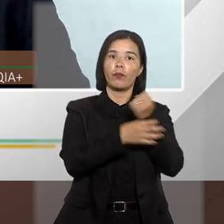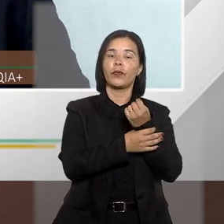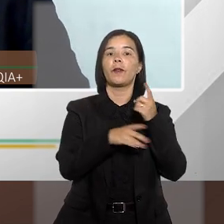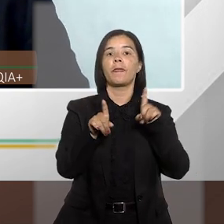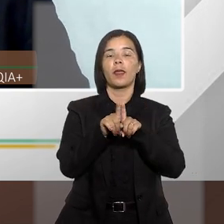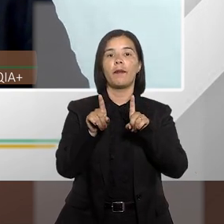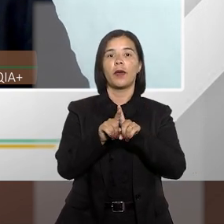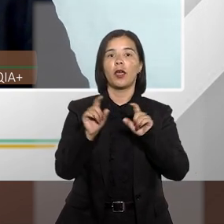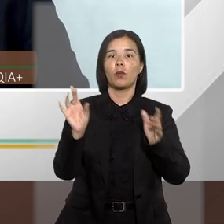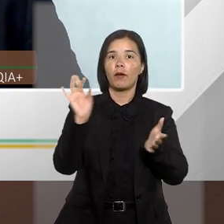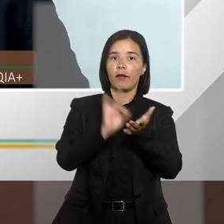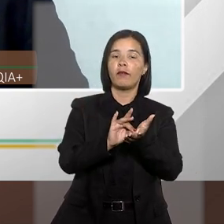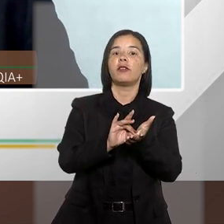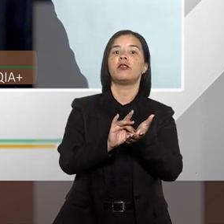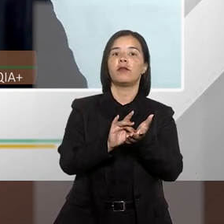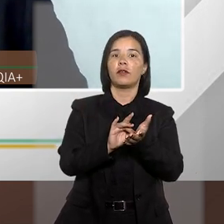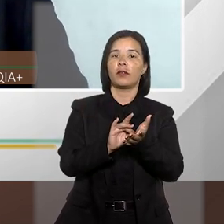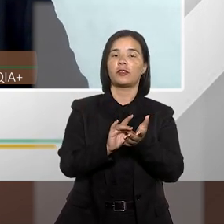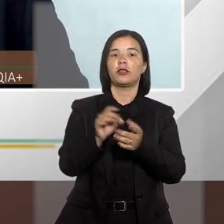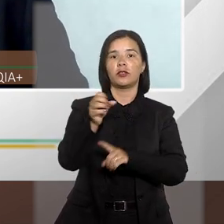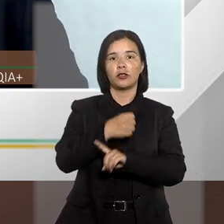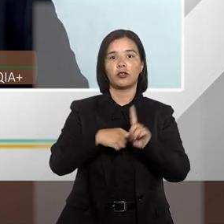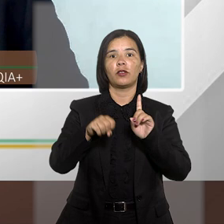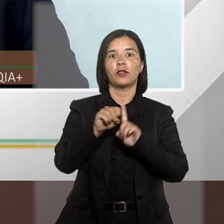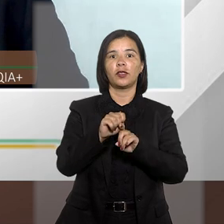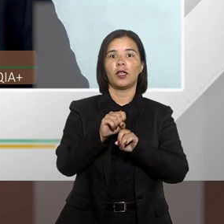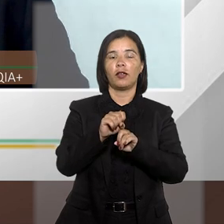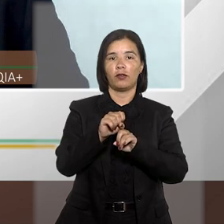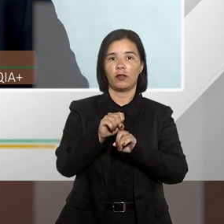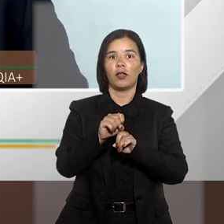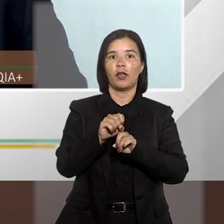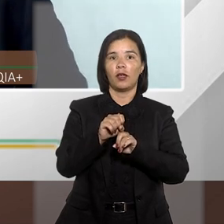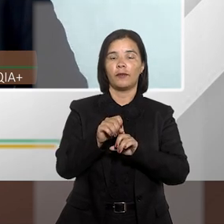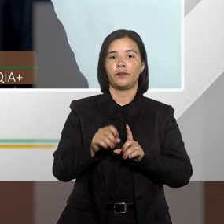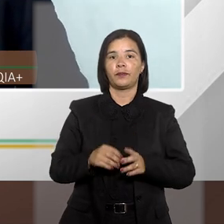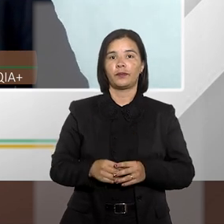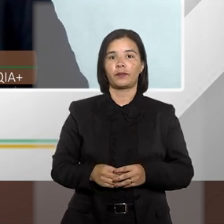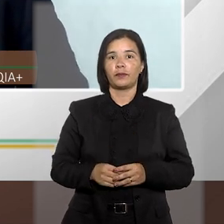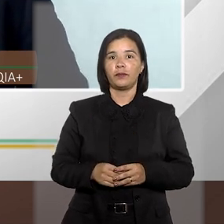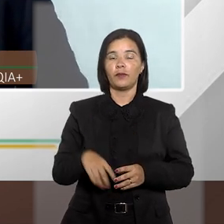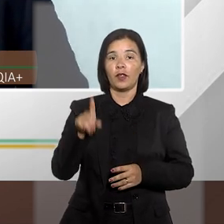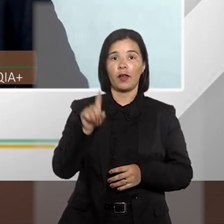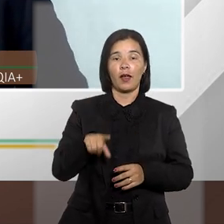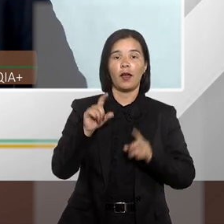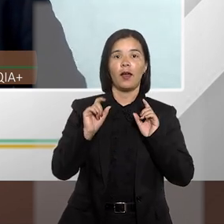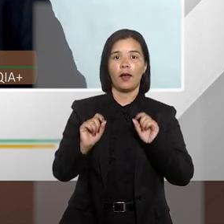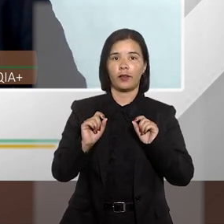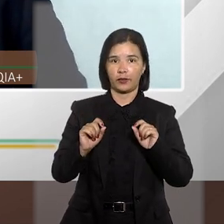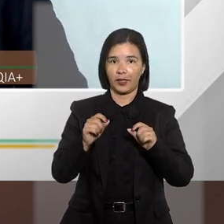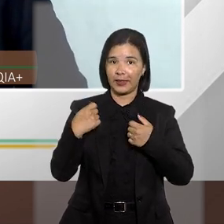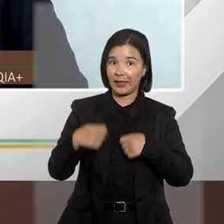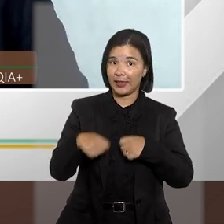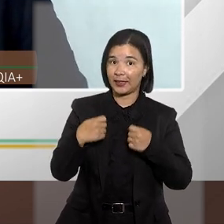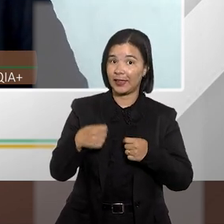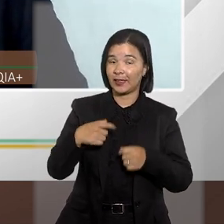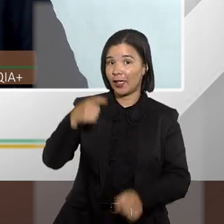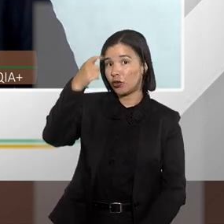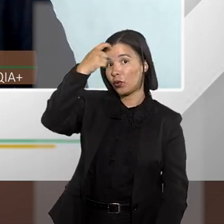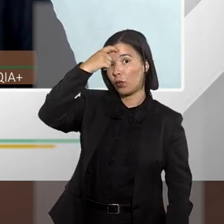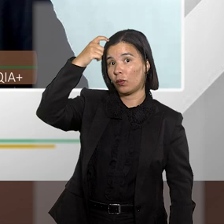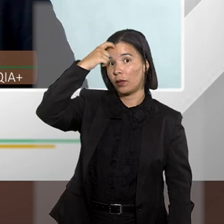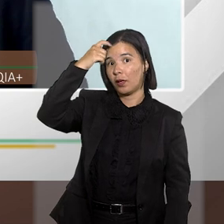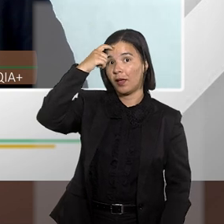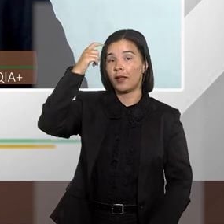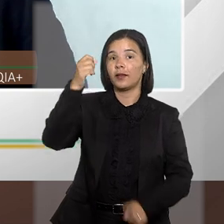que eles tenham uma efetividade social e para que eles se consolidem socialmente. E é essa necessidade de conscientização